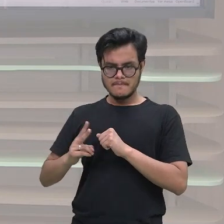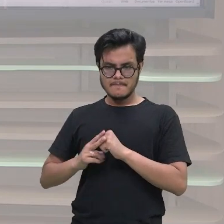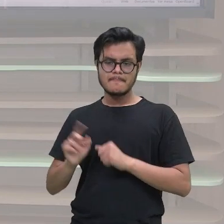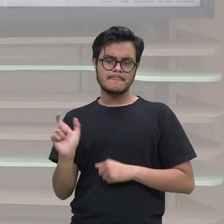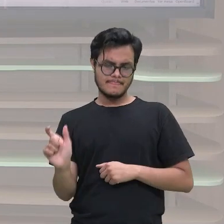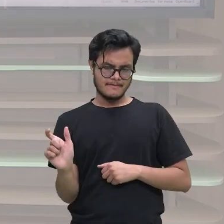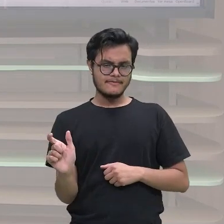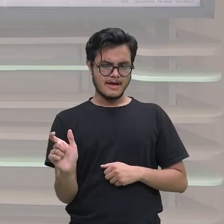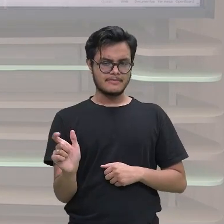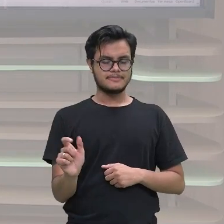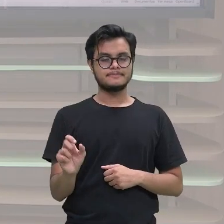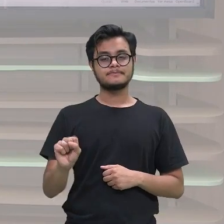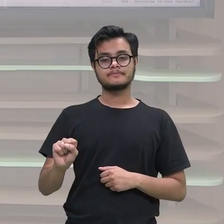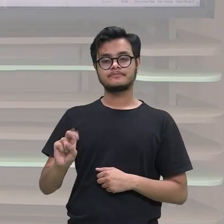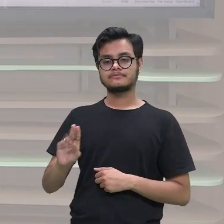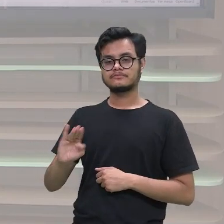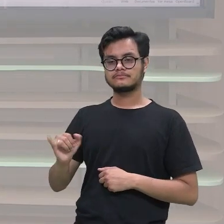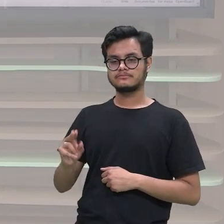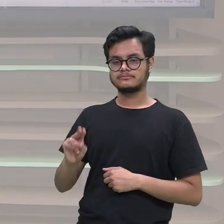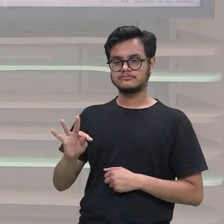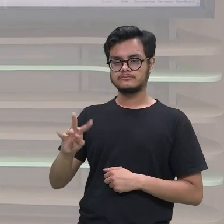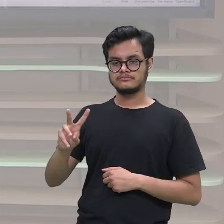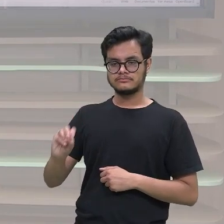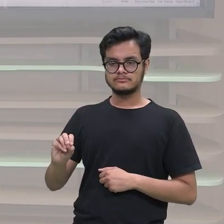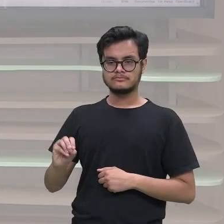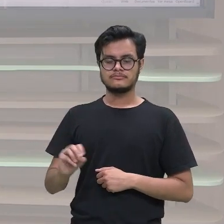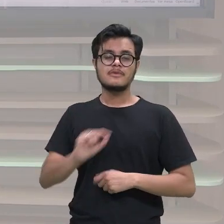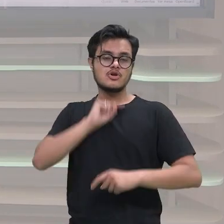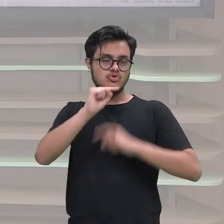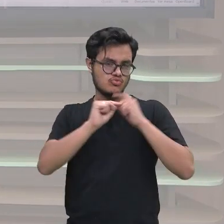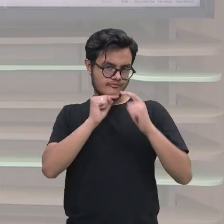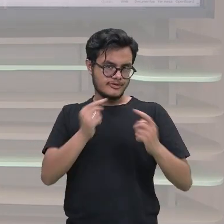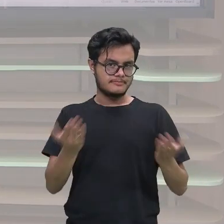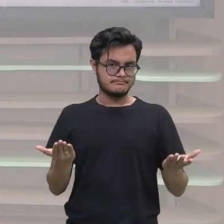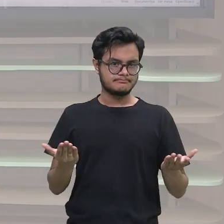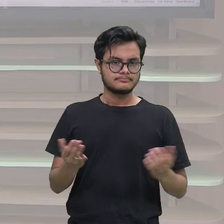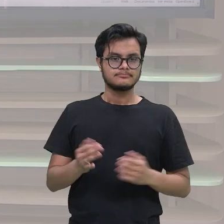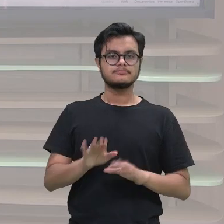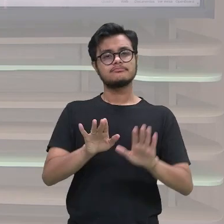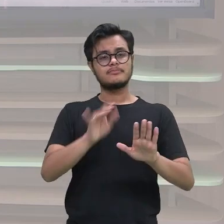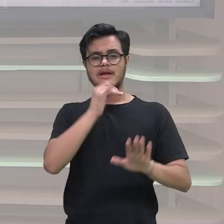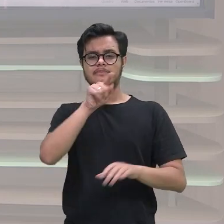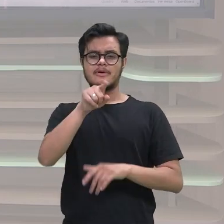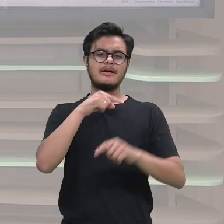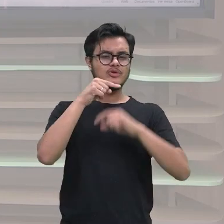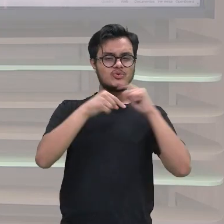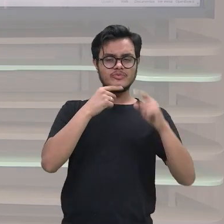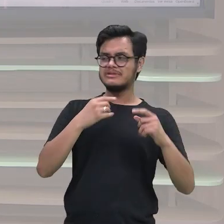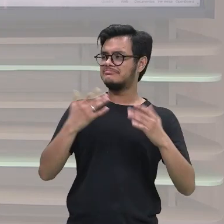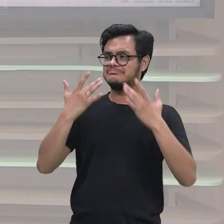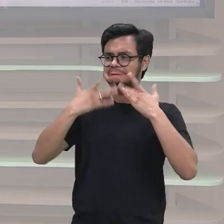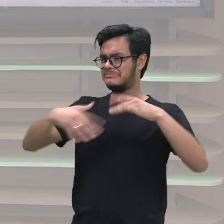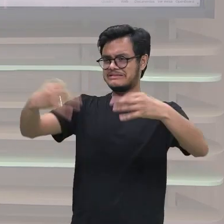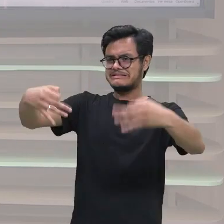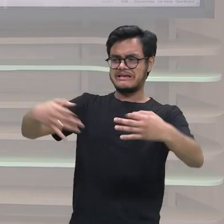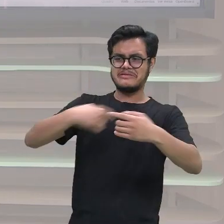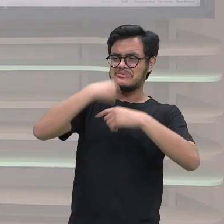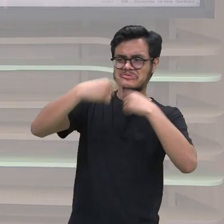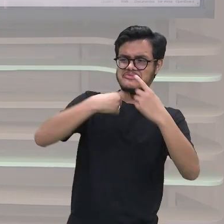o verbo do modo subjuntivo. Uma dúvida. Quando você tem dúvida, você não tem certeza. Concorda